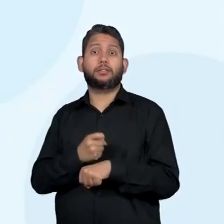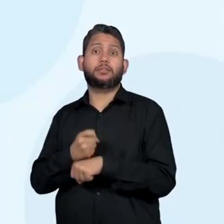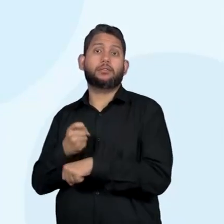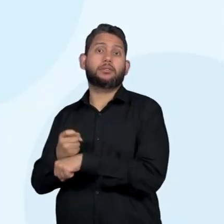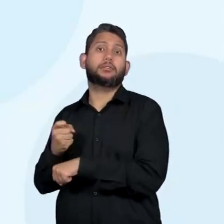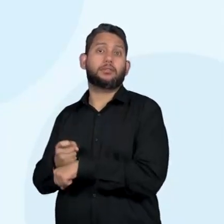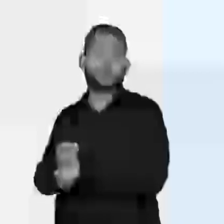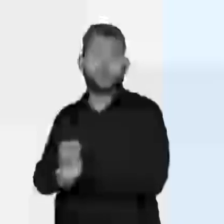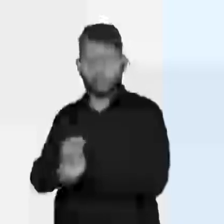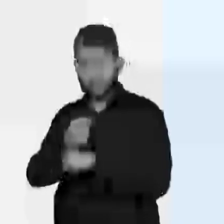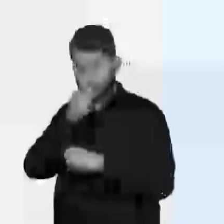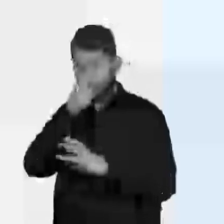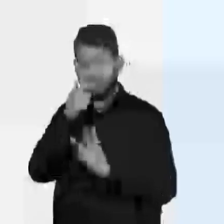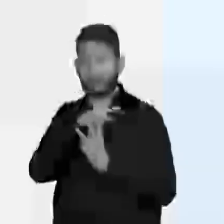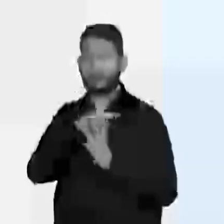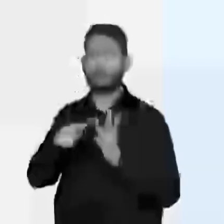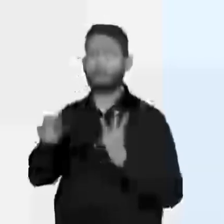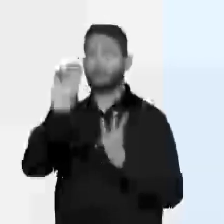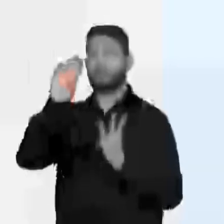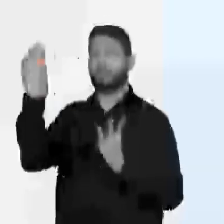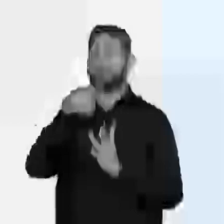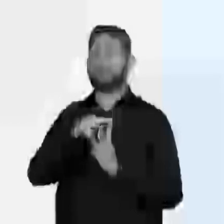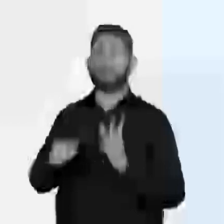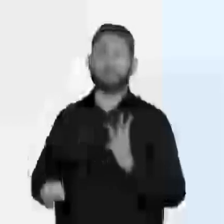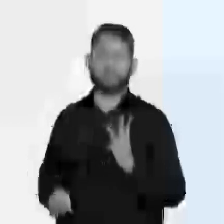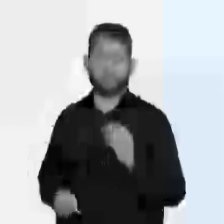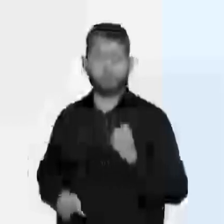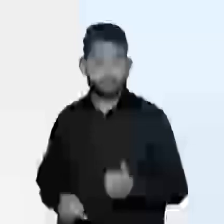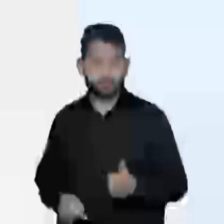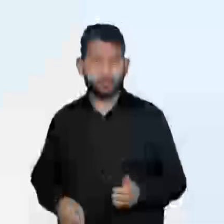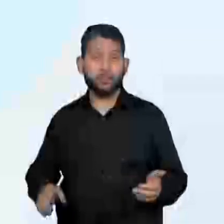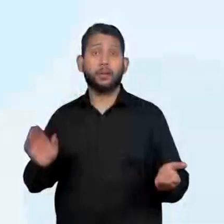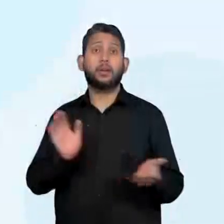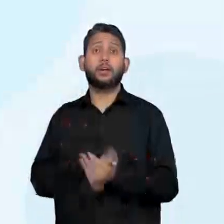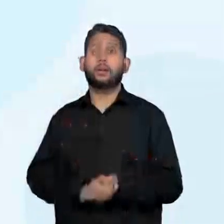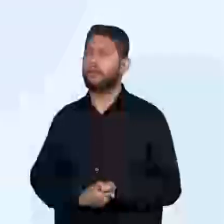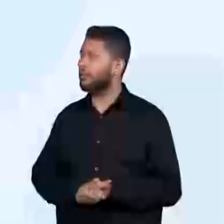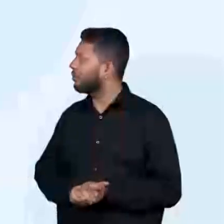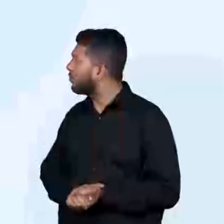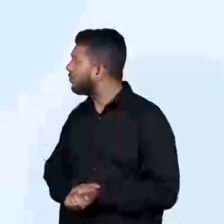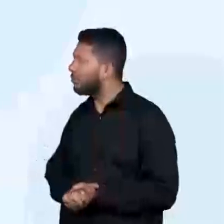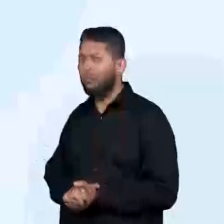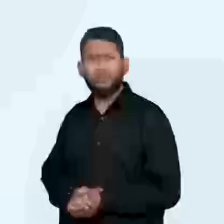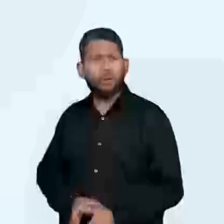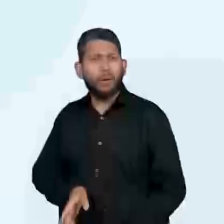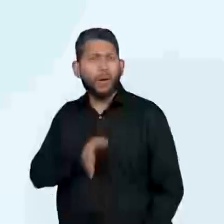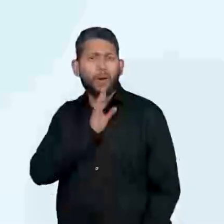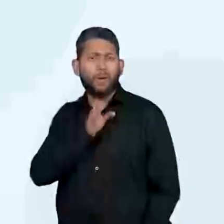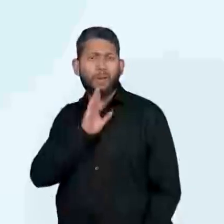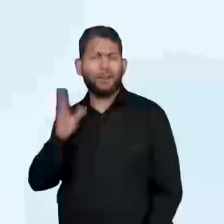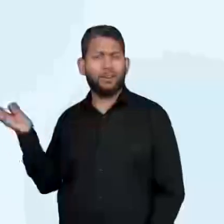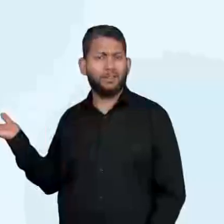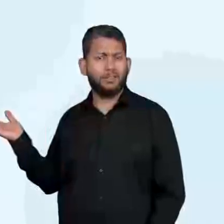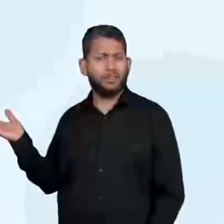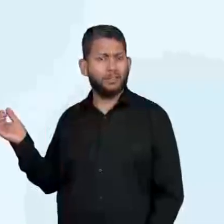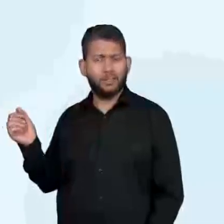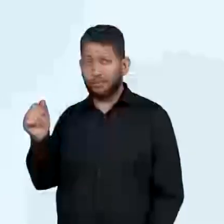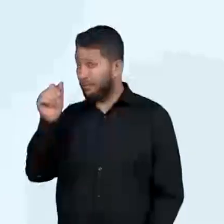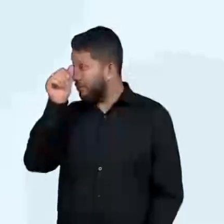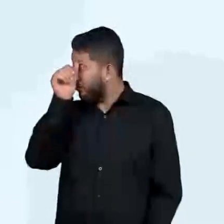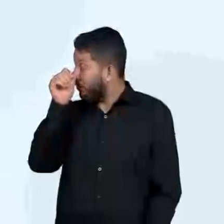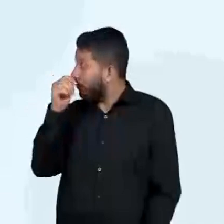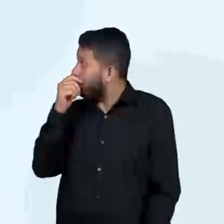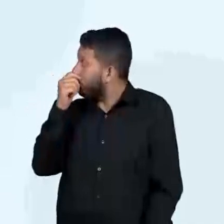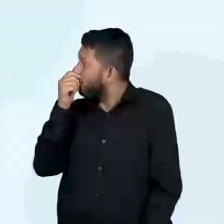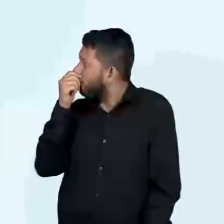mais firme, onde as rochas já estão mais presentes. Mas vamos ver o que temos aqui, Pro. Olha só. Esse tipo de solo